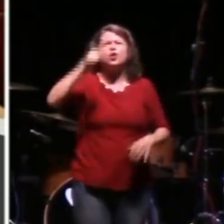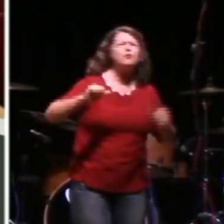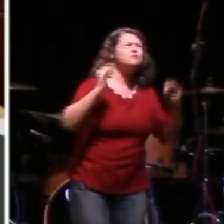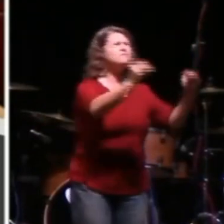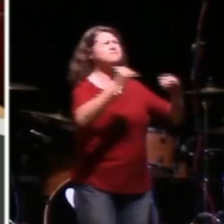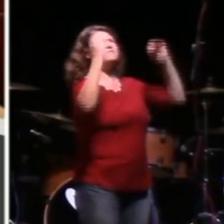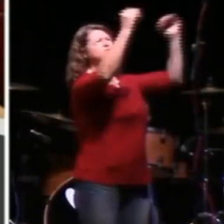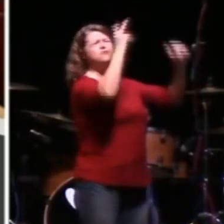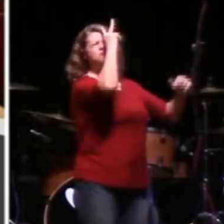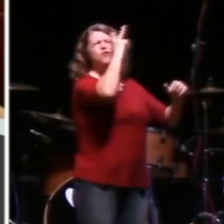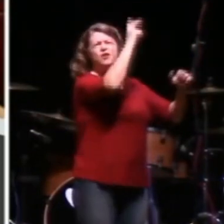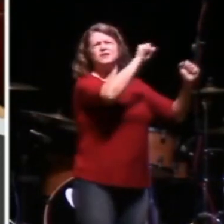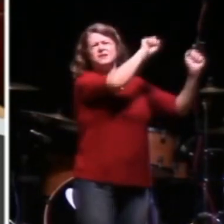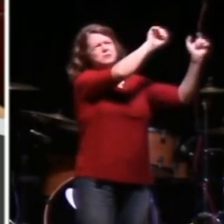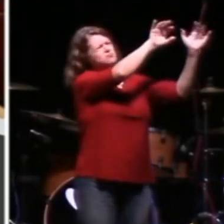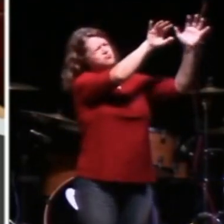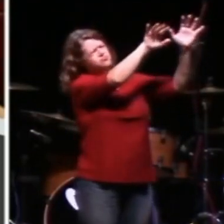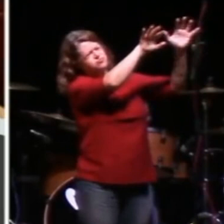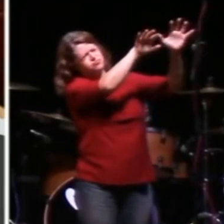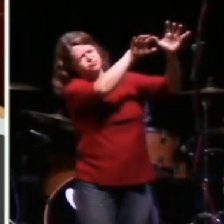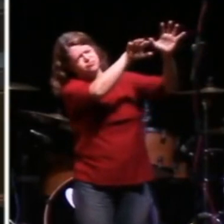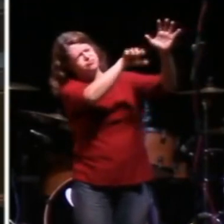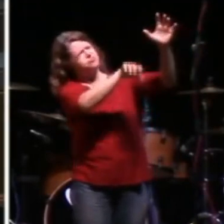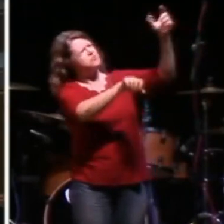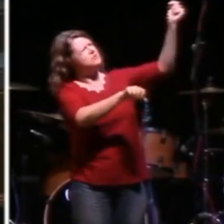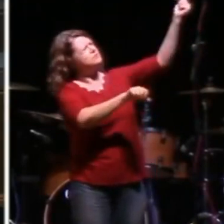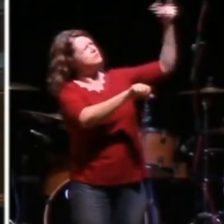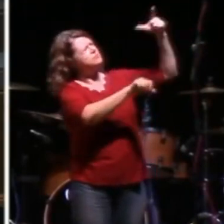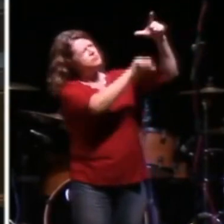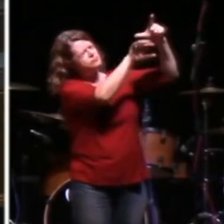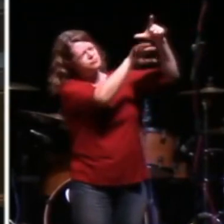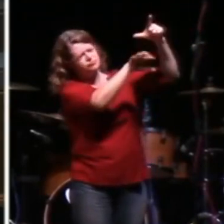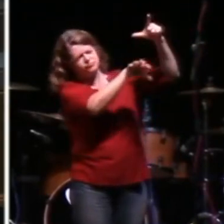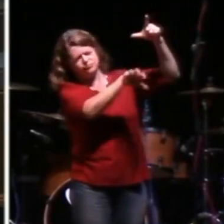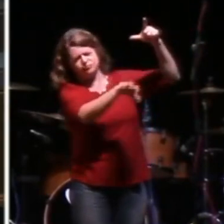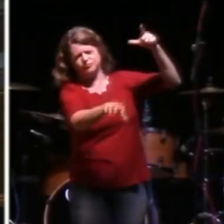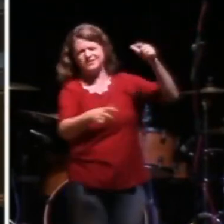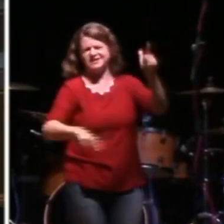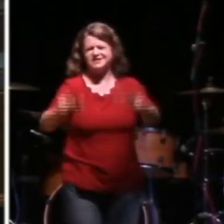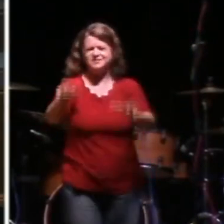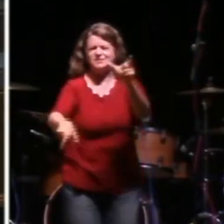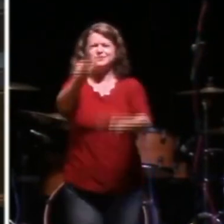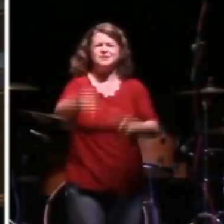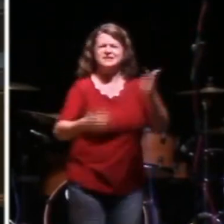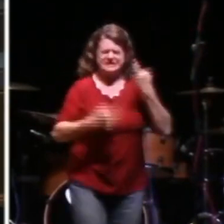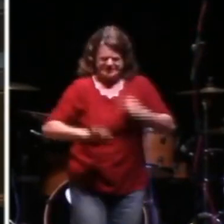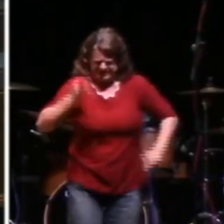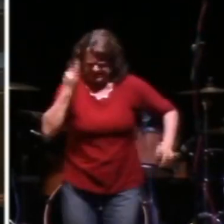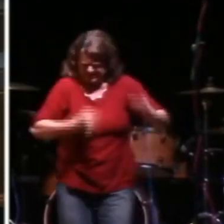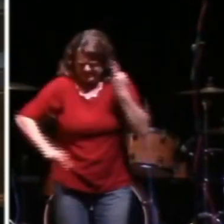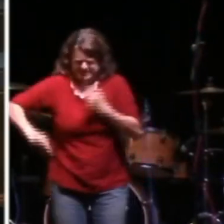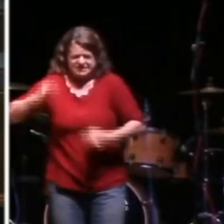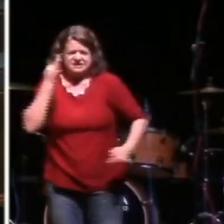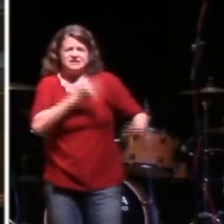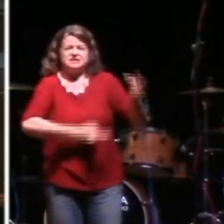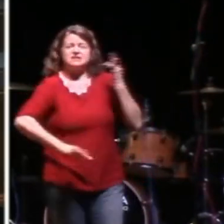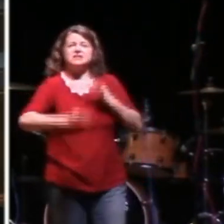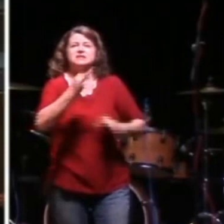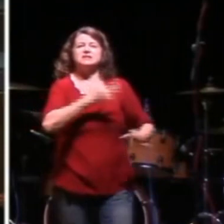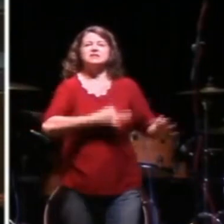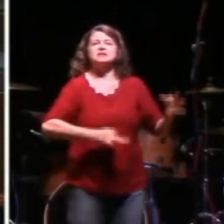nome de deus que tem dome é sobre essas traga você tá entendendo deus tem poder sobre as pragas